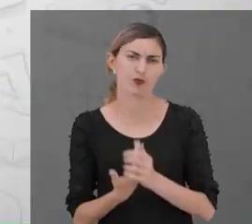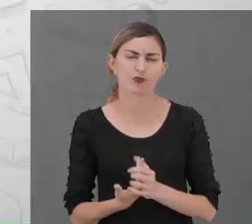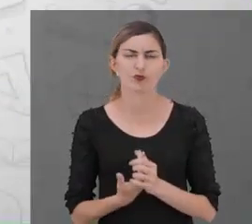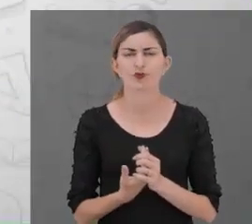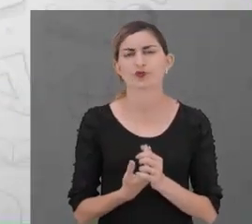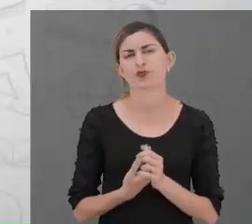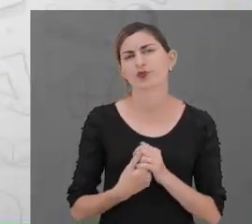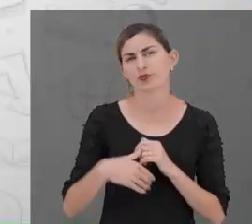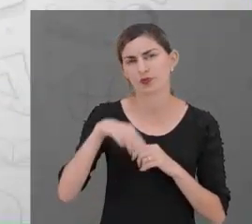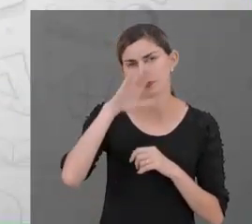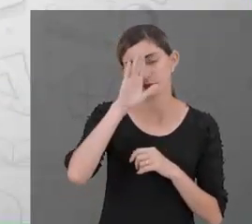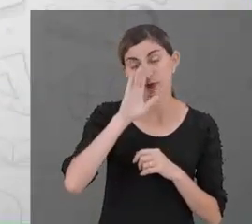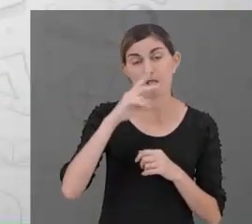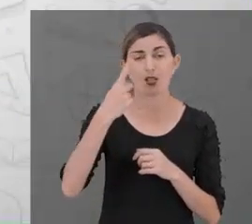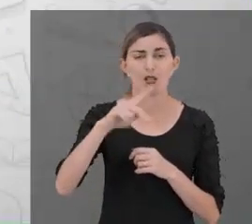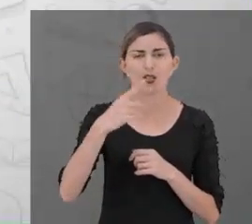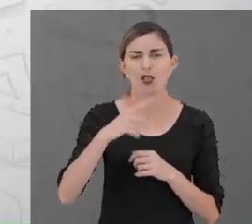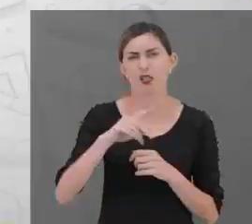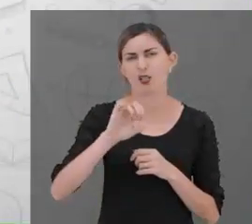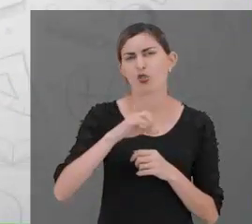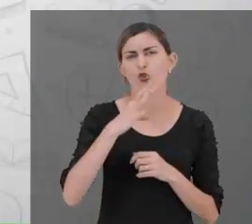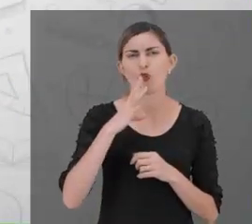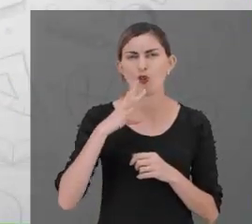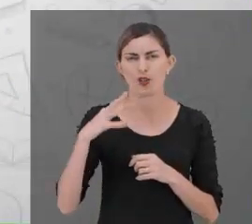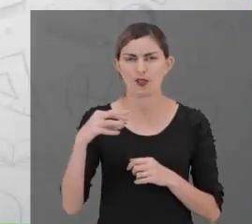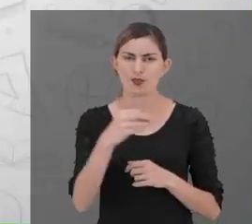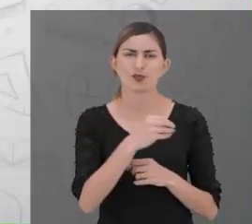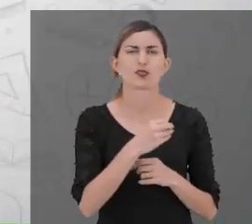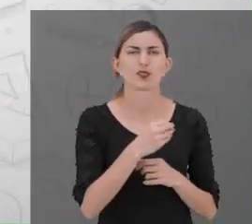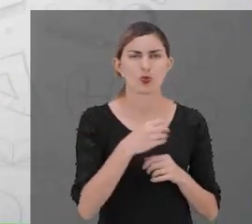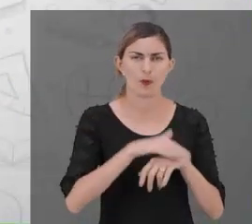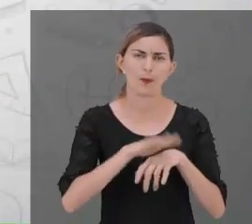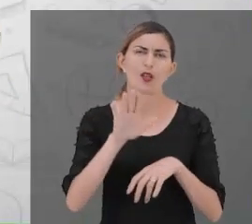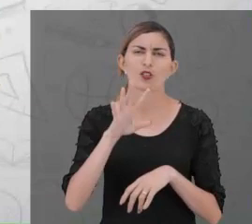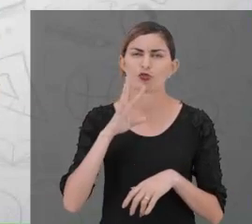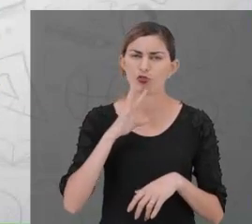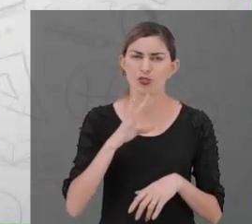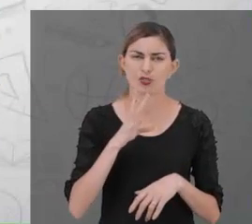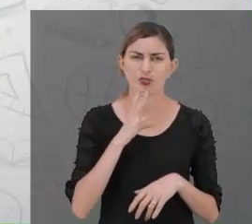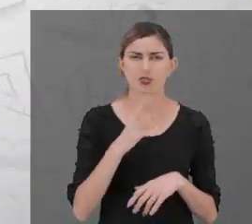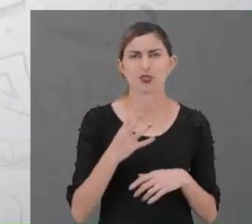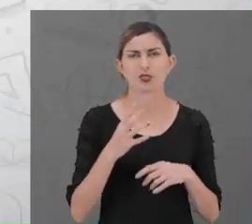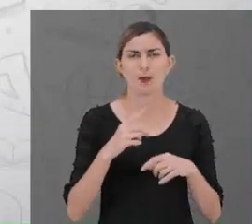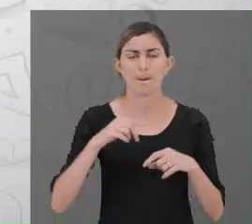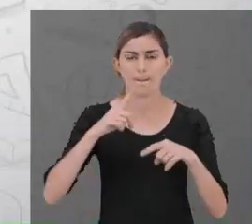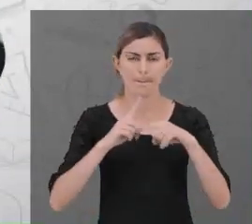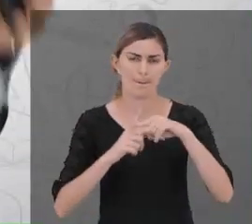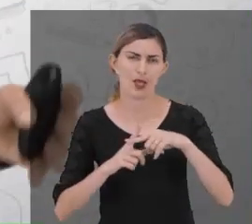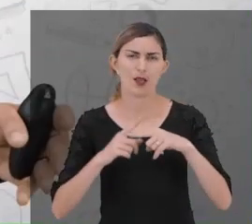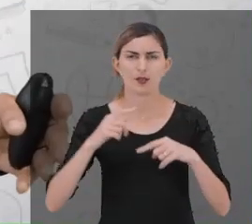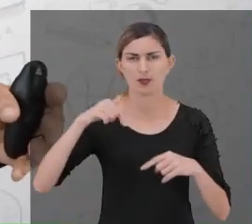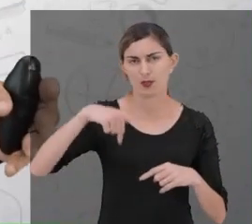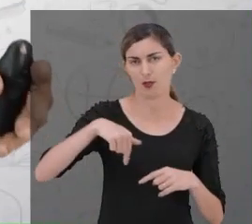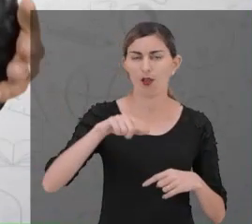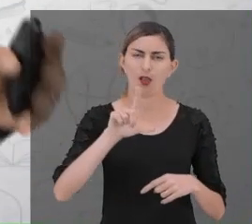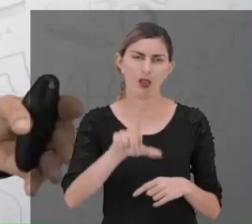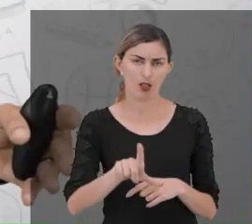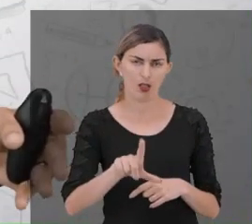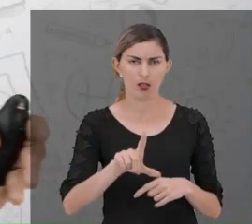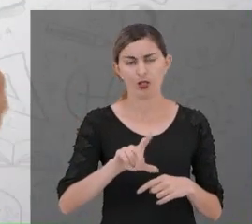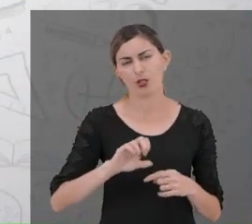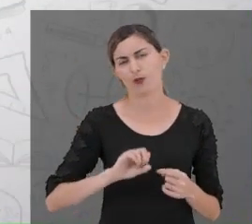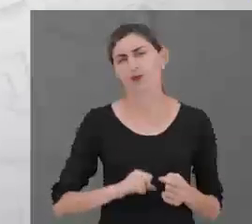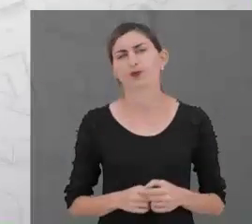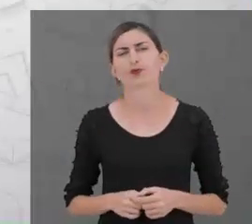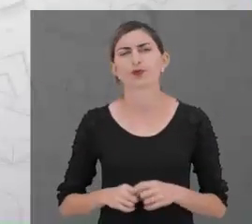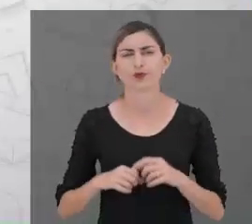de dados grátis, que são aqueles conhecidos, os mais conhecidos são